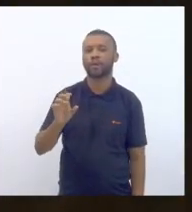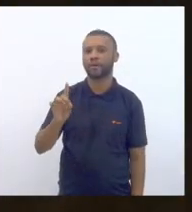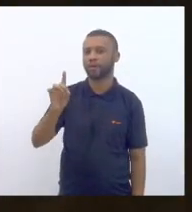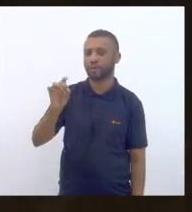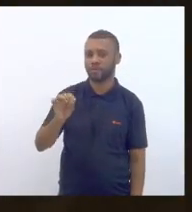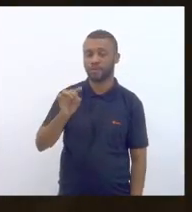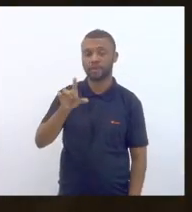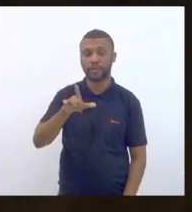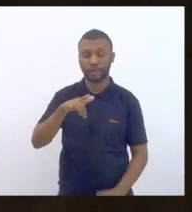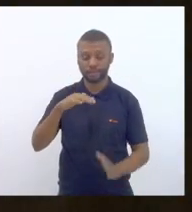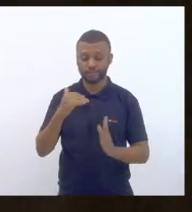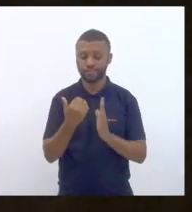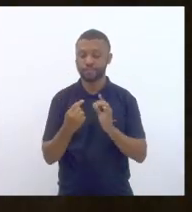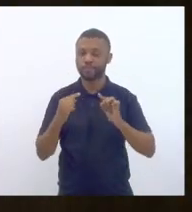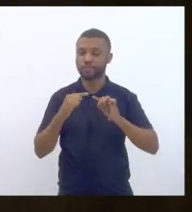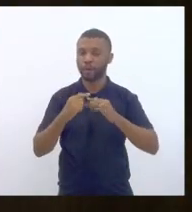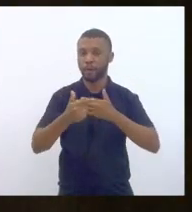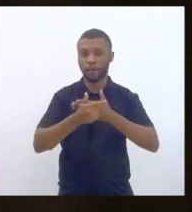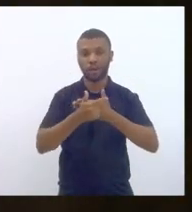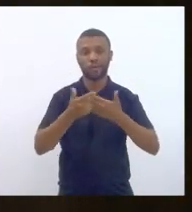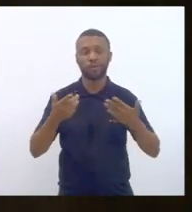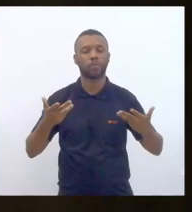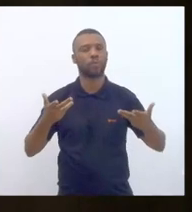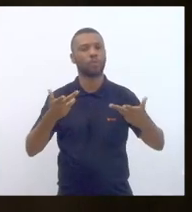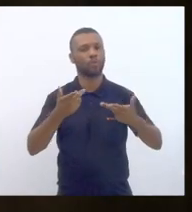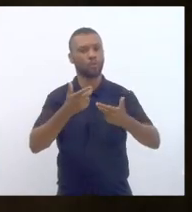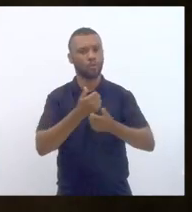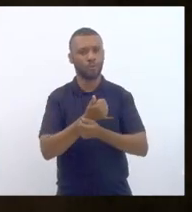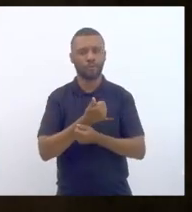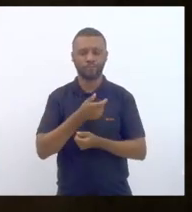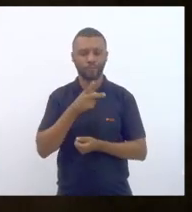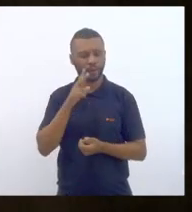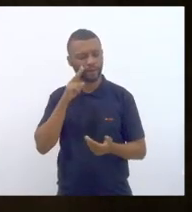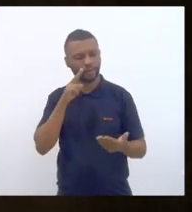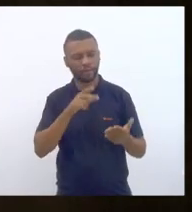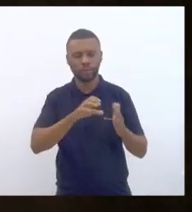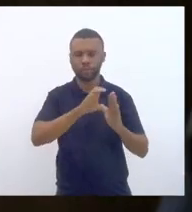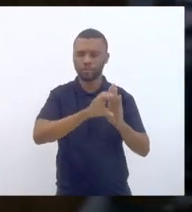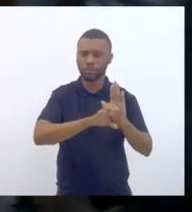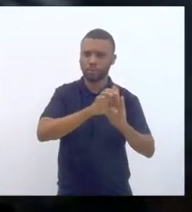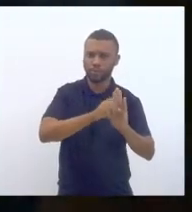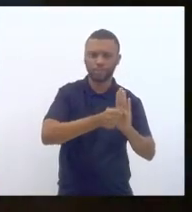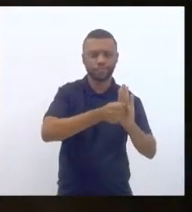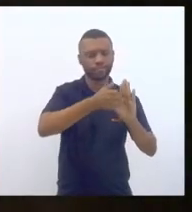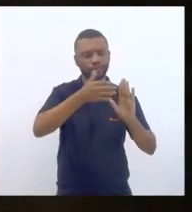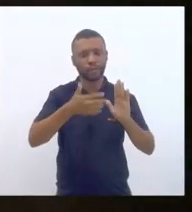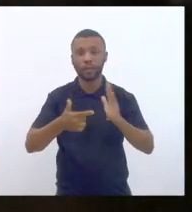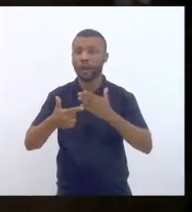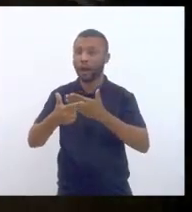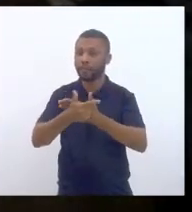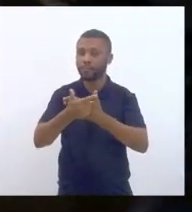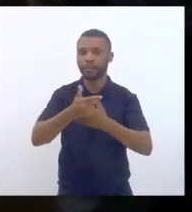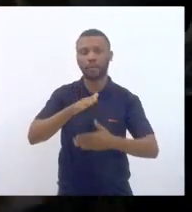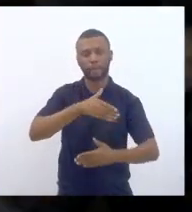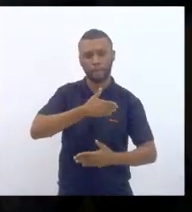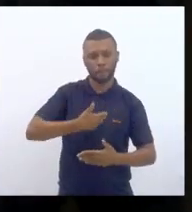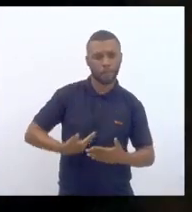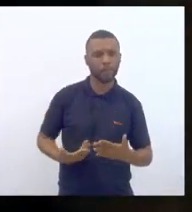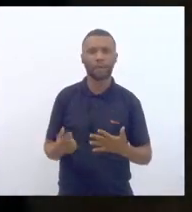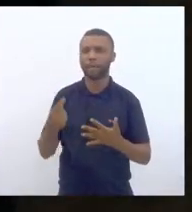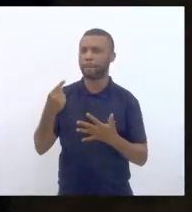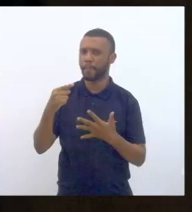para o cargo, visto que o seu currículo e as funções públicas que